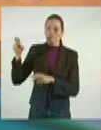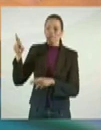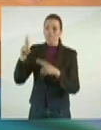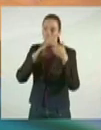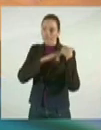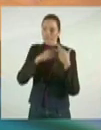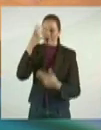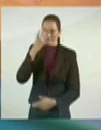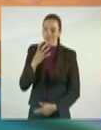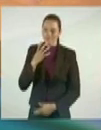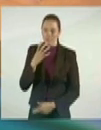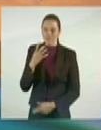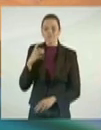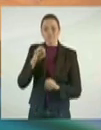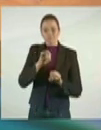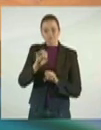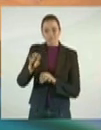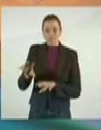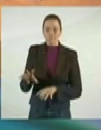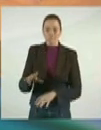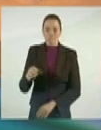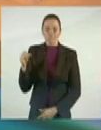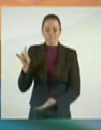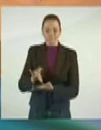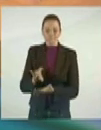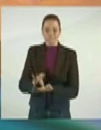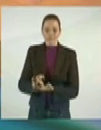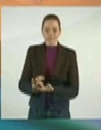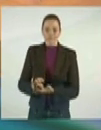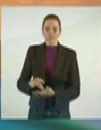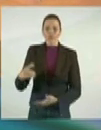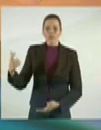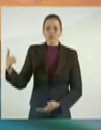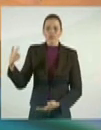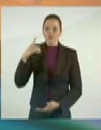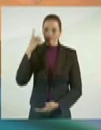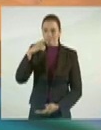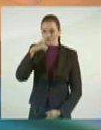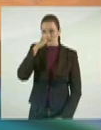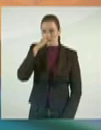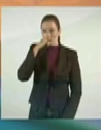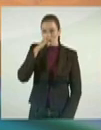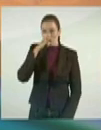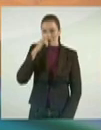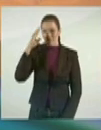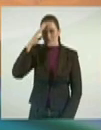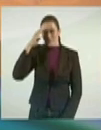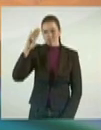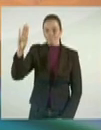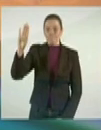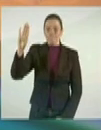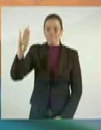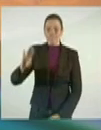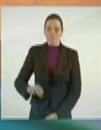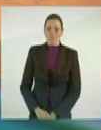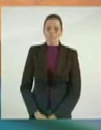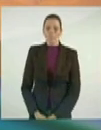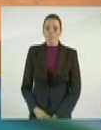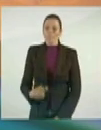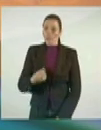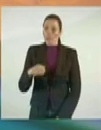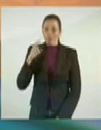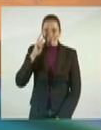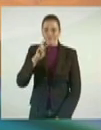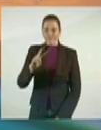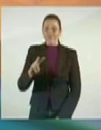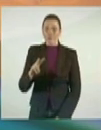educação e principalmente Deputado César Pires e a educação